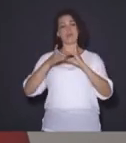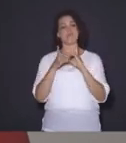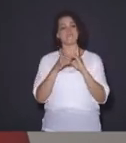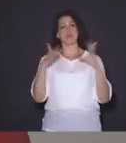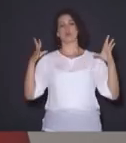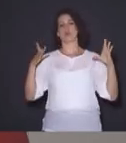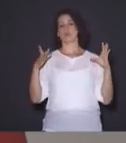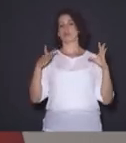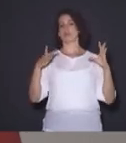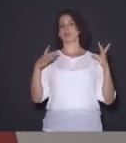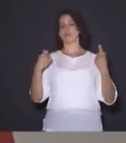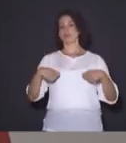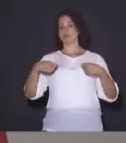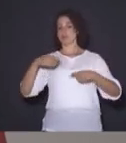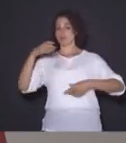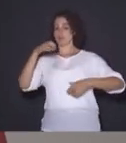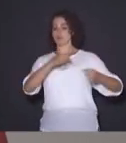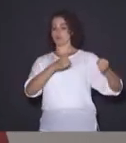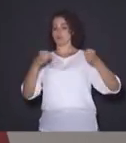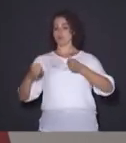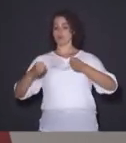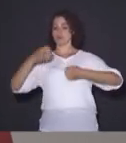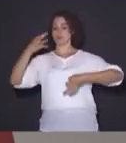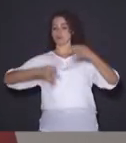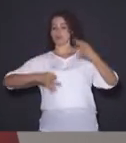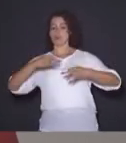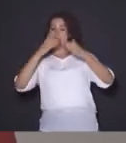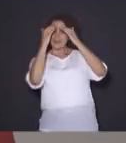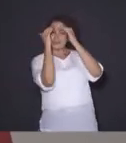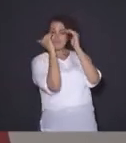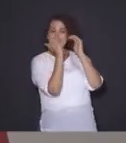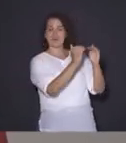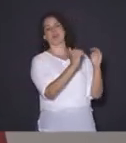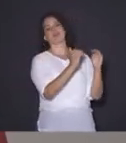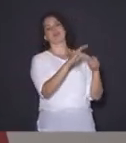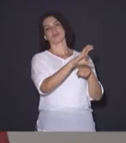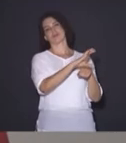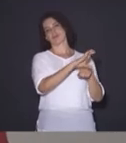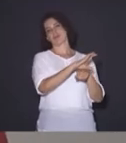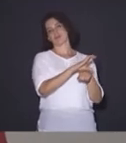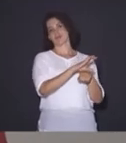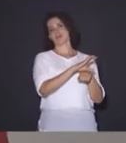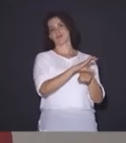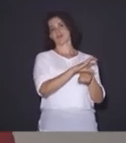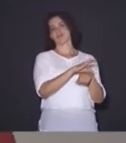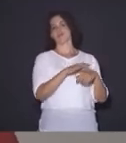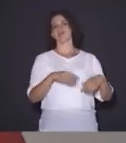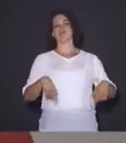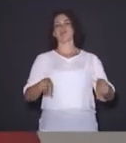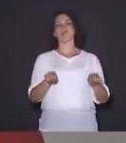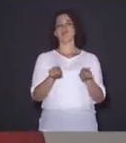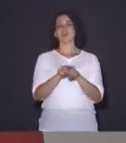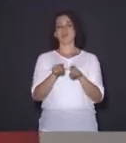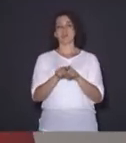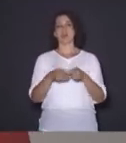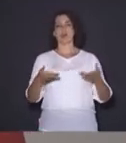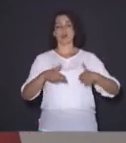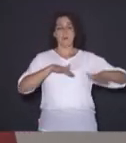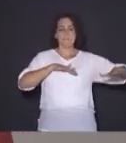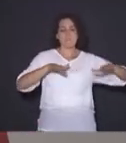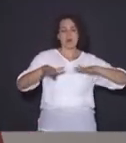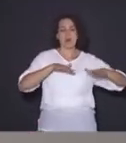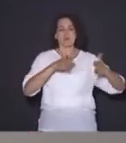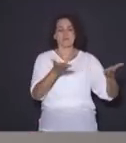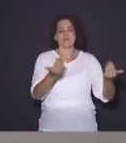que respeite a constituição e é momento de mobilizar o país